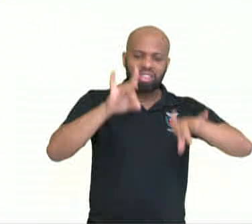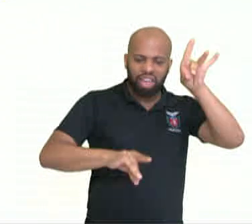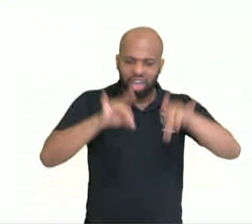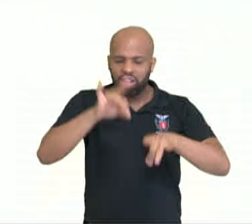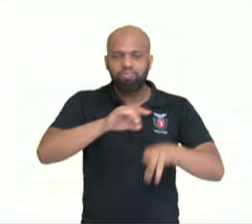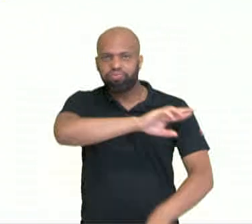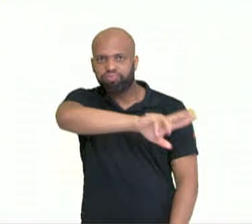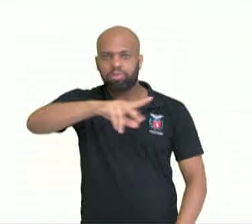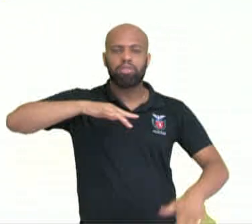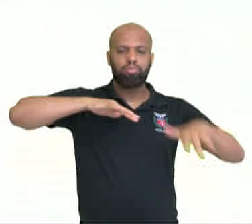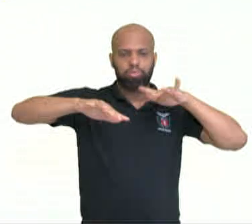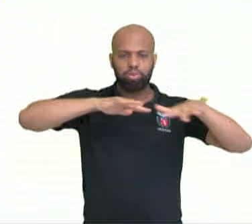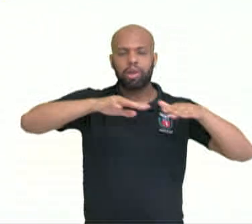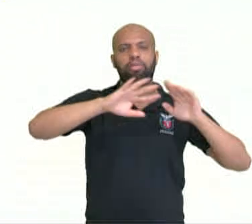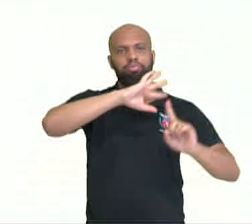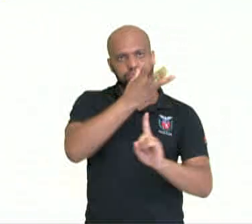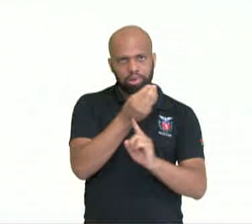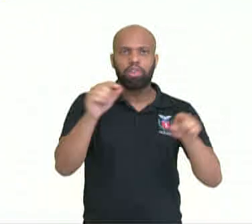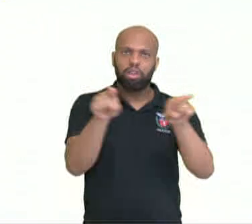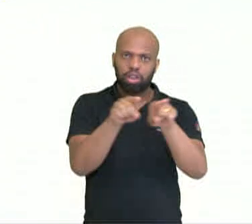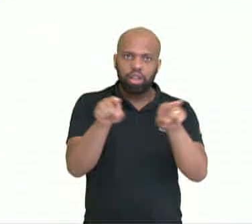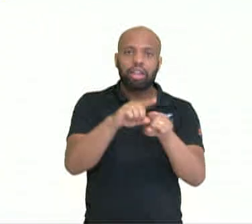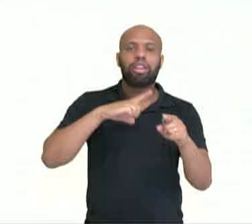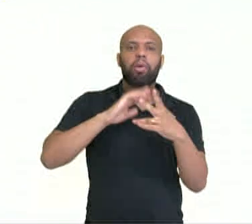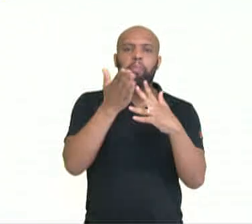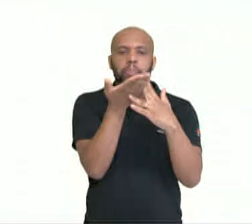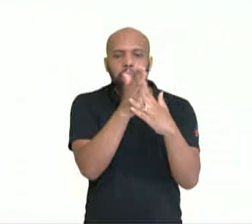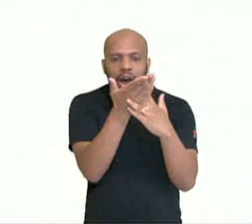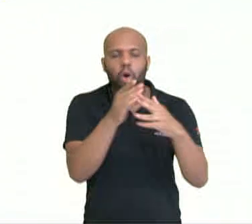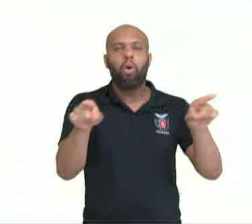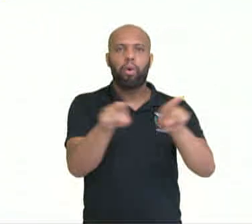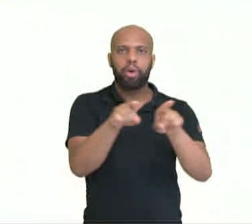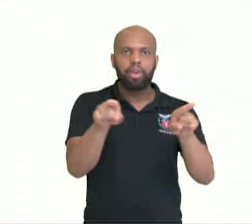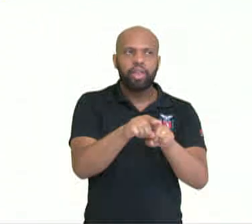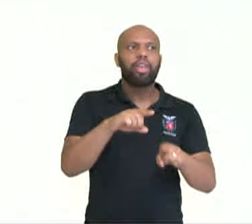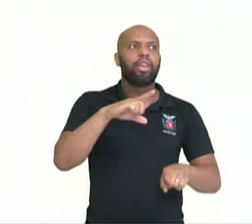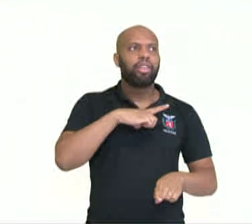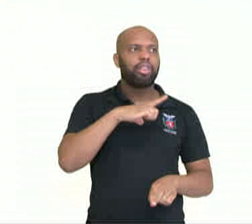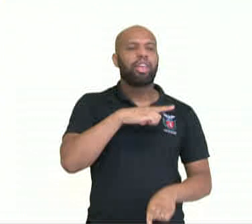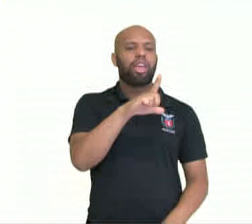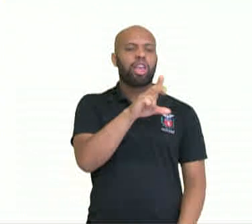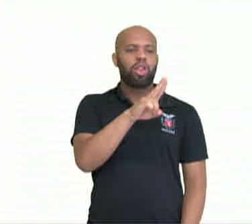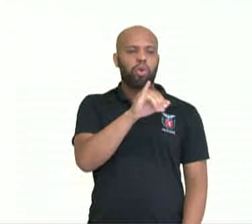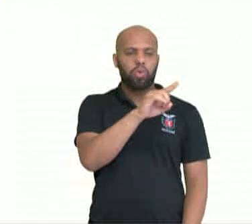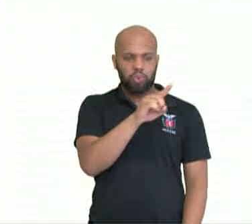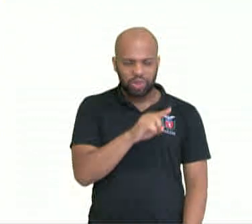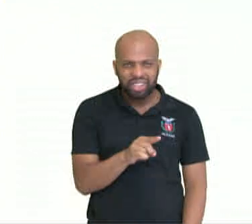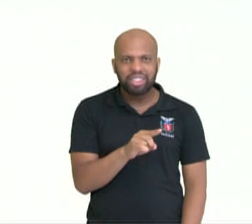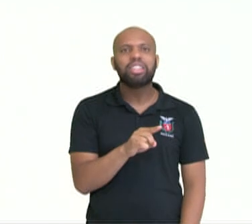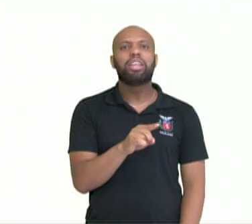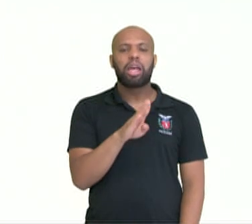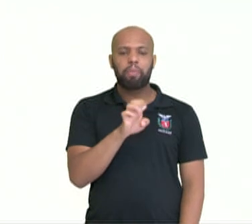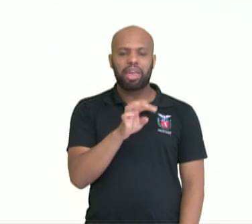cada movimento artístico, tem o teatro barroco, né? Tem o elisabetano, e por aí vai,